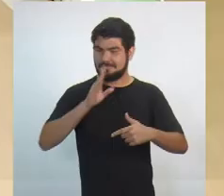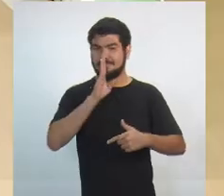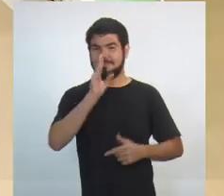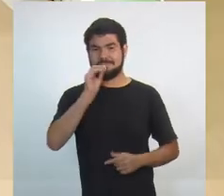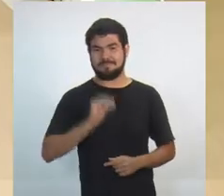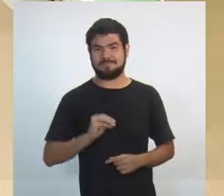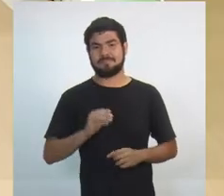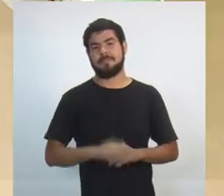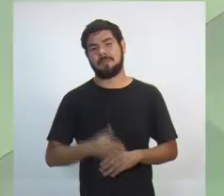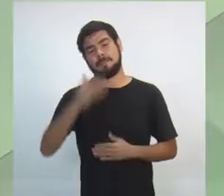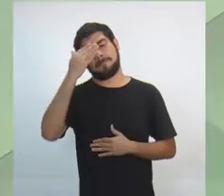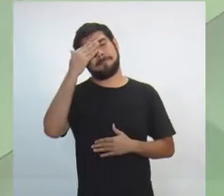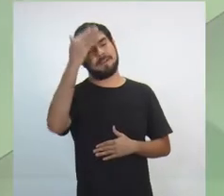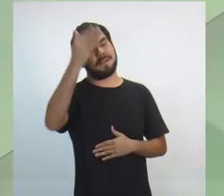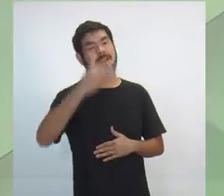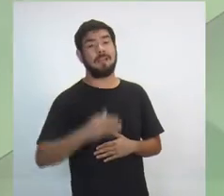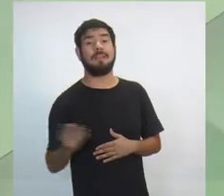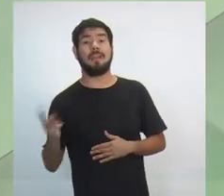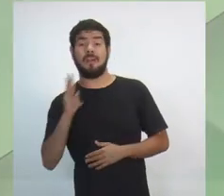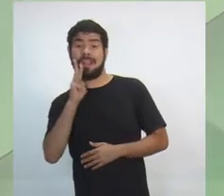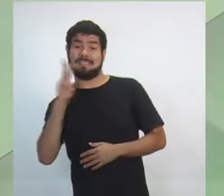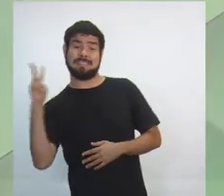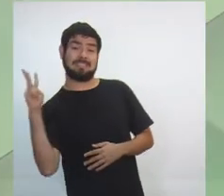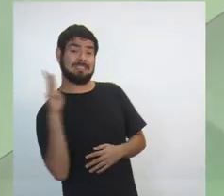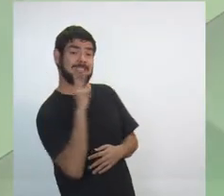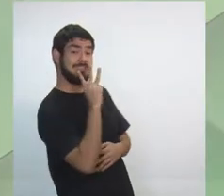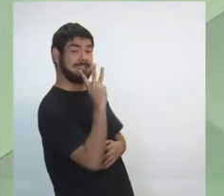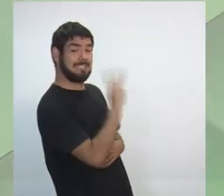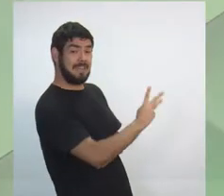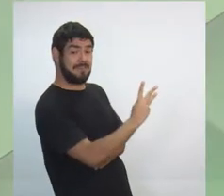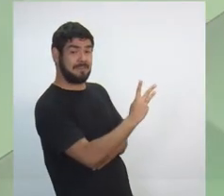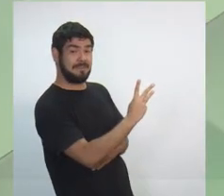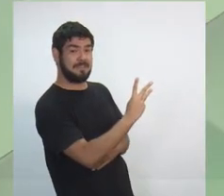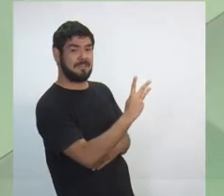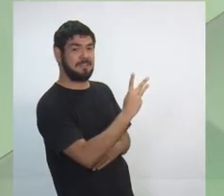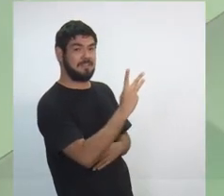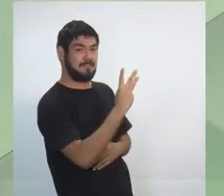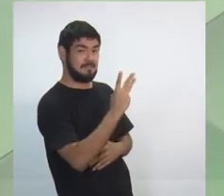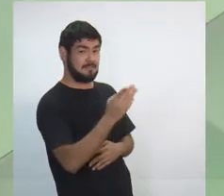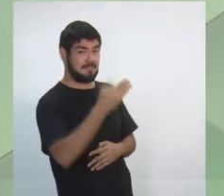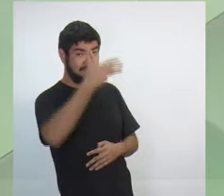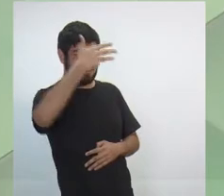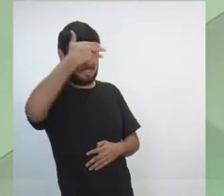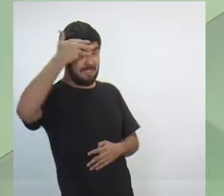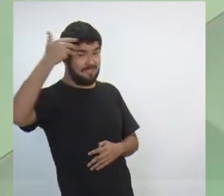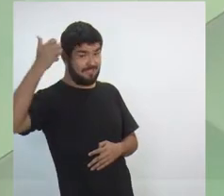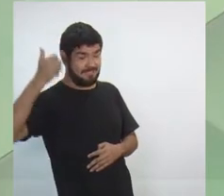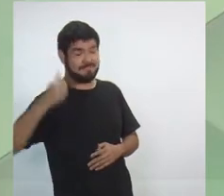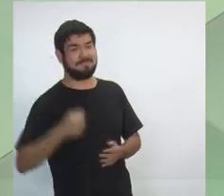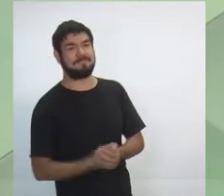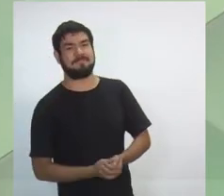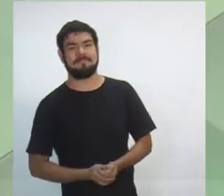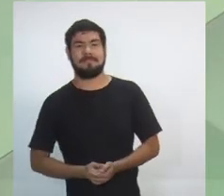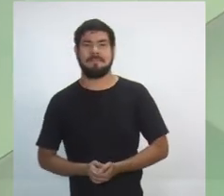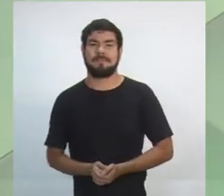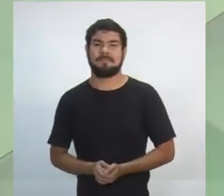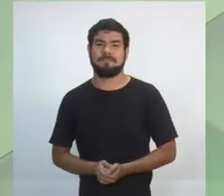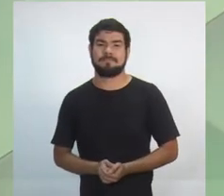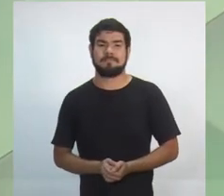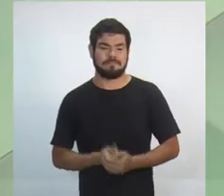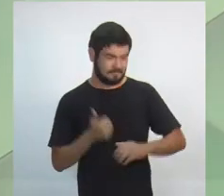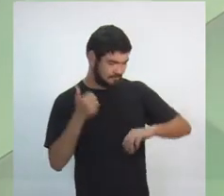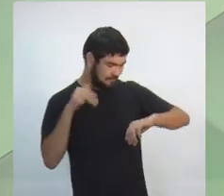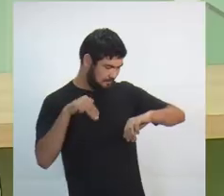Obrigada, candidato Omar Aziz. 1 minuto e 30 para a tréplica do candidato Davi Almeida. Na tela, por favor, 1 minuto e 30.